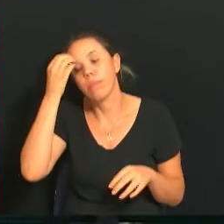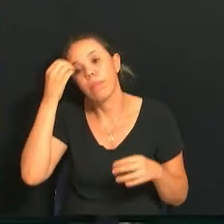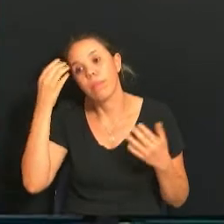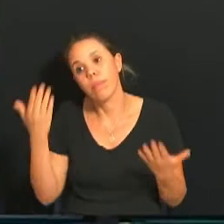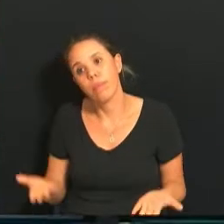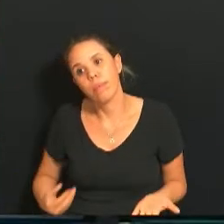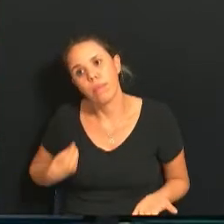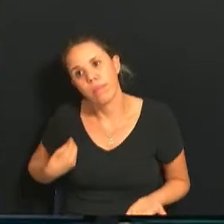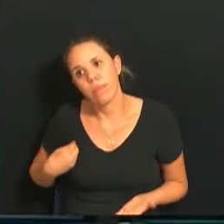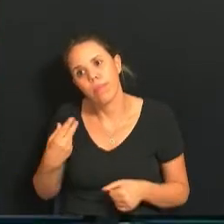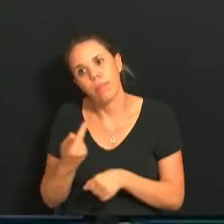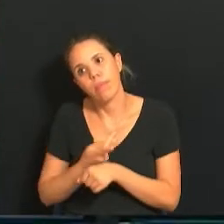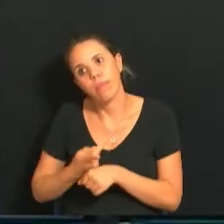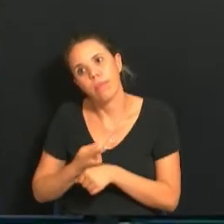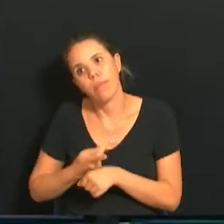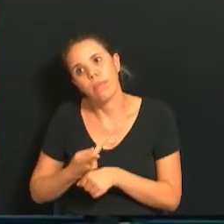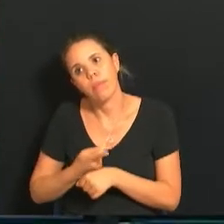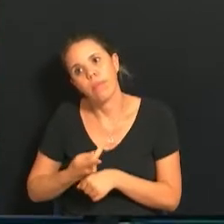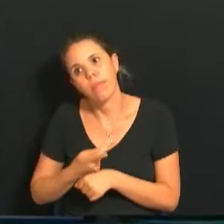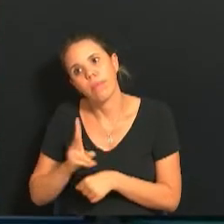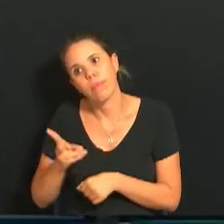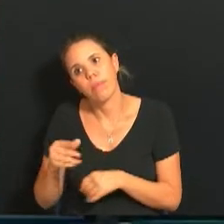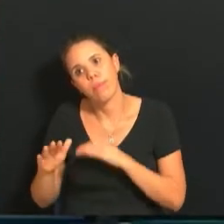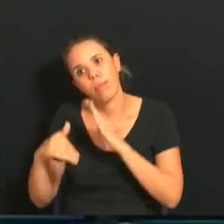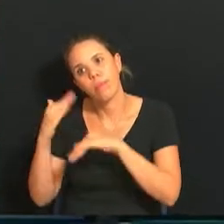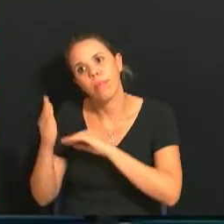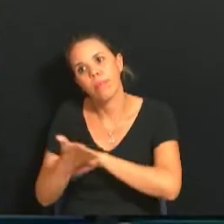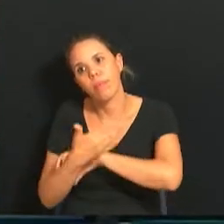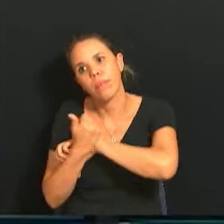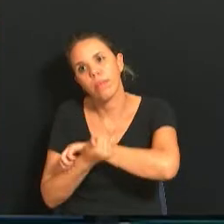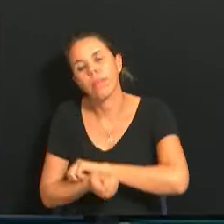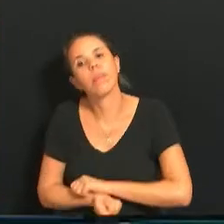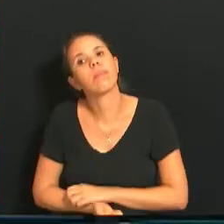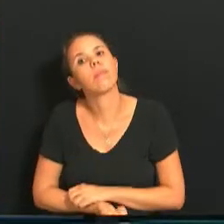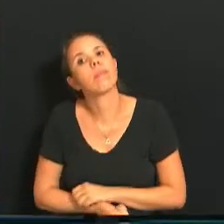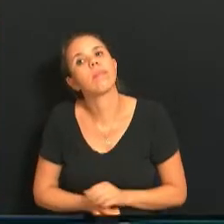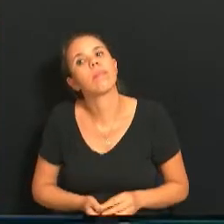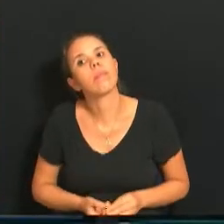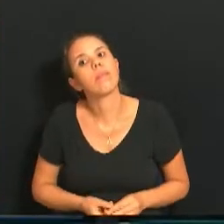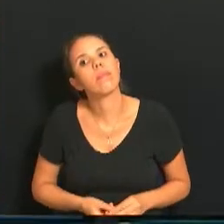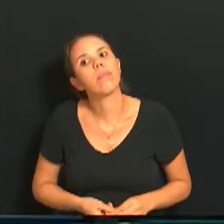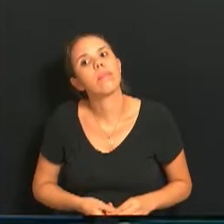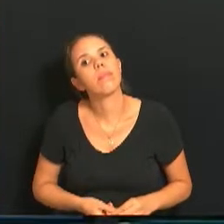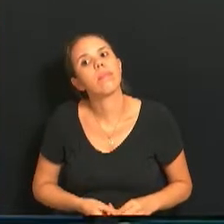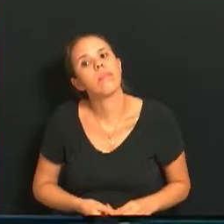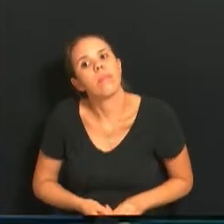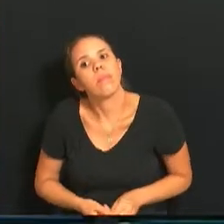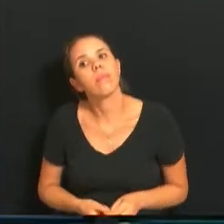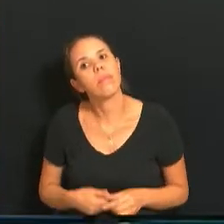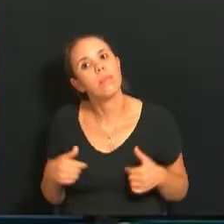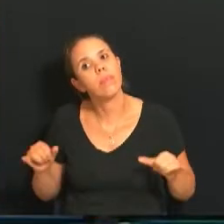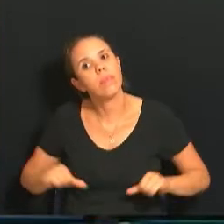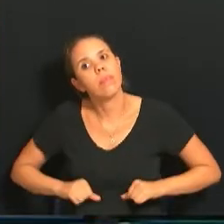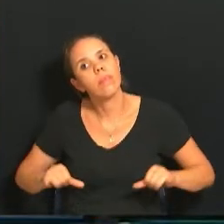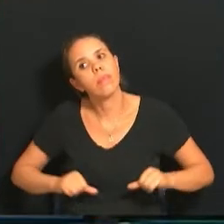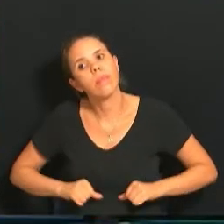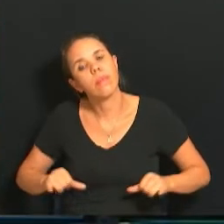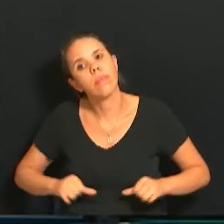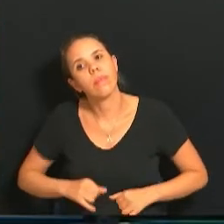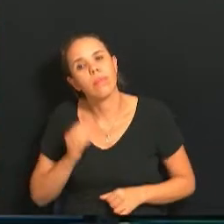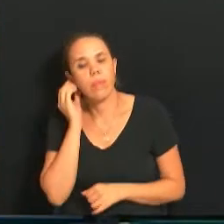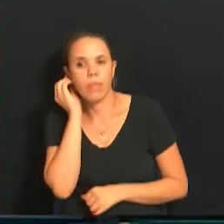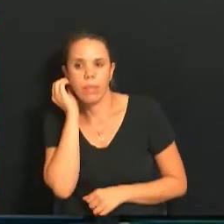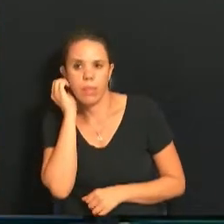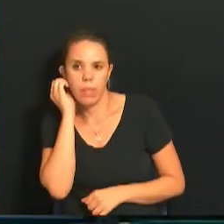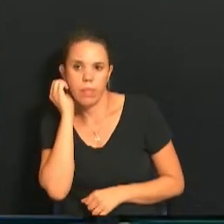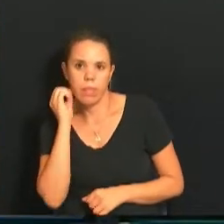está procurando, né, tá sempre evoluindo, melhorando, né? A gente realmente vem sofrendo um pouco com essas bolas